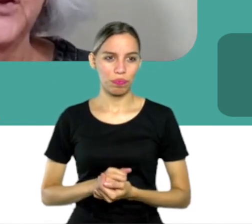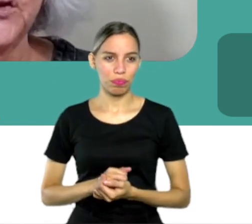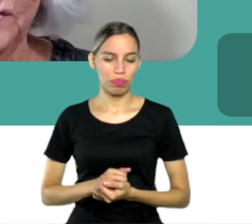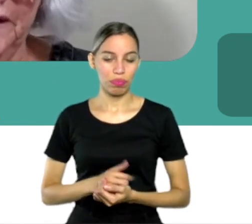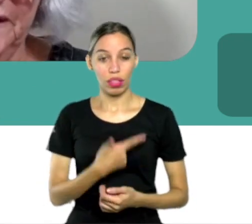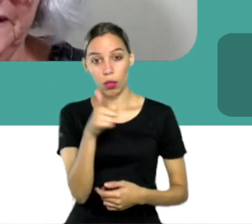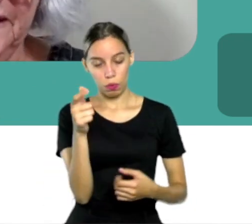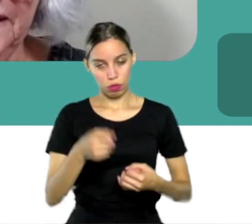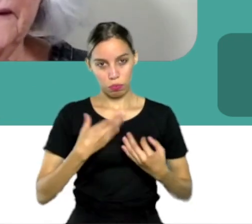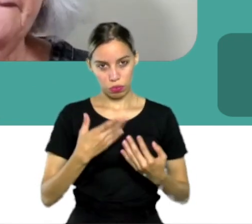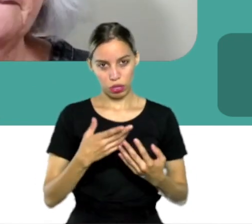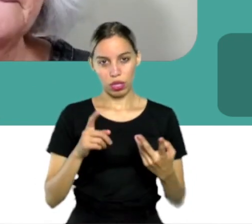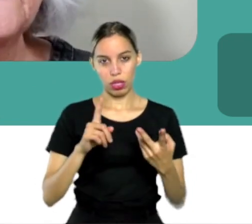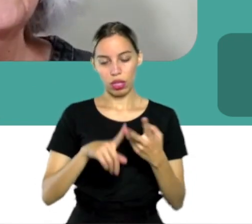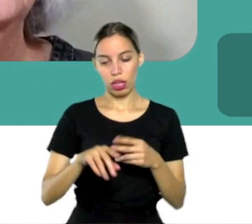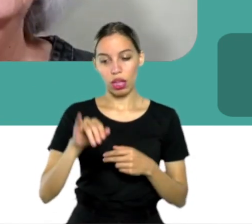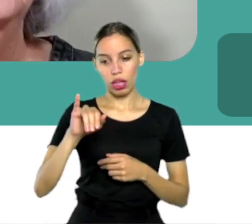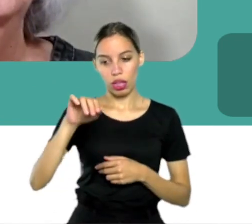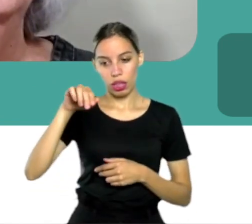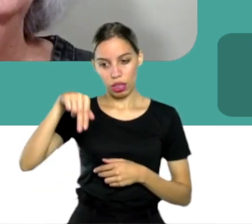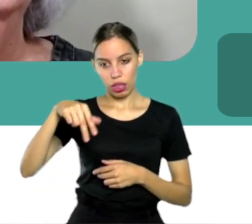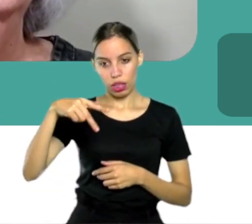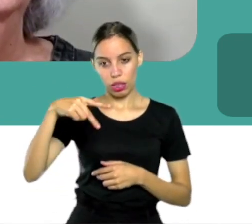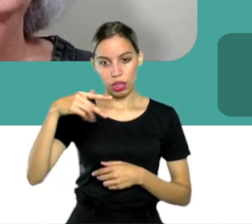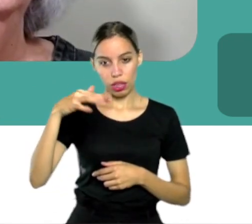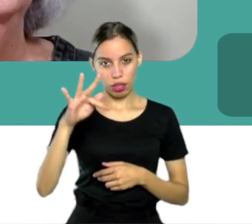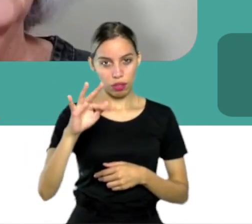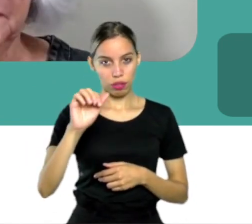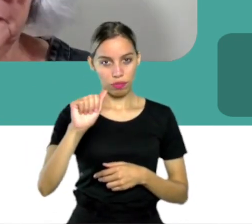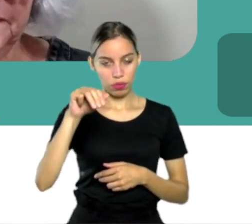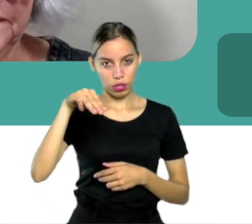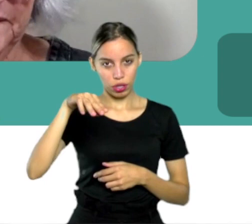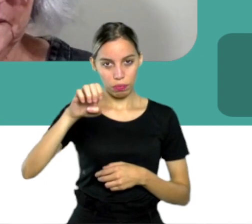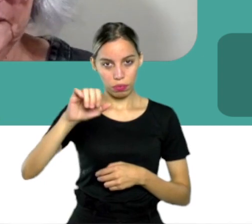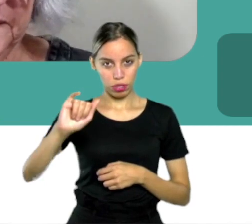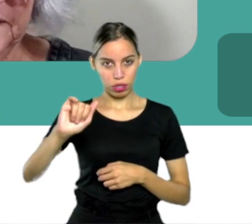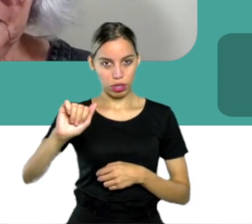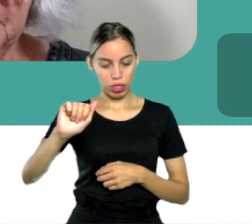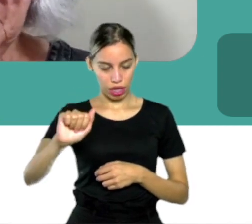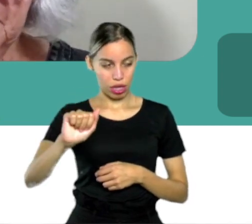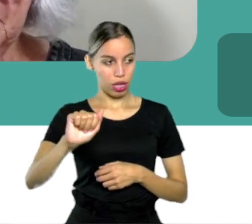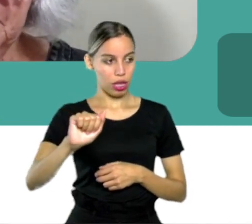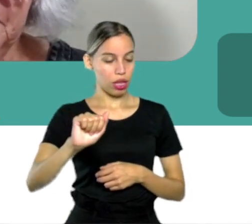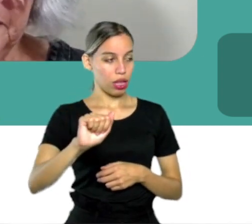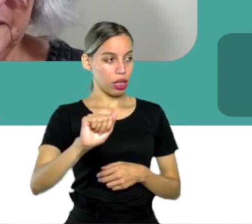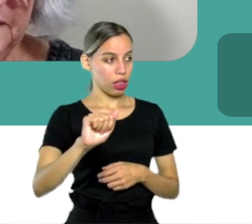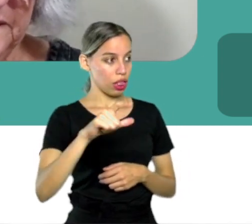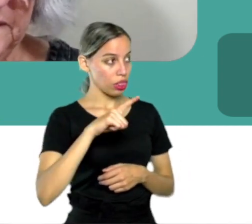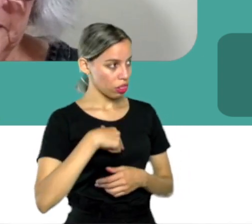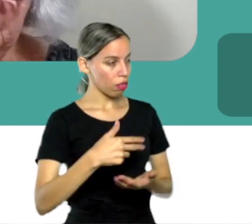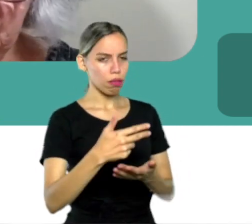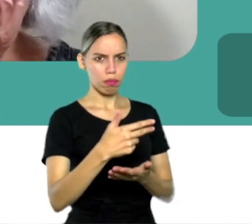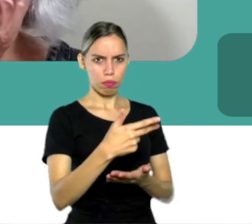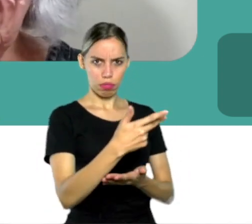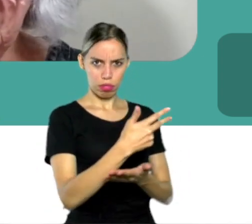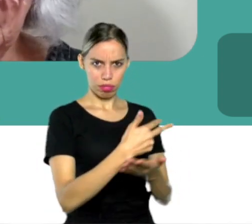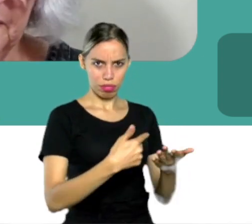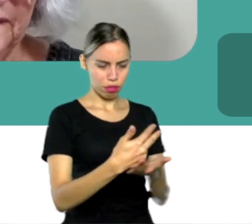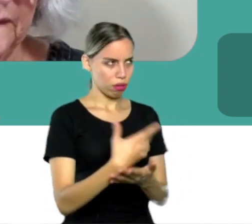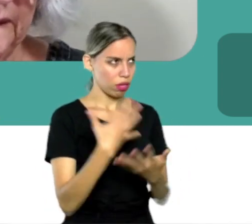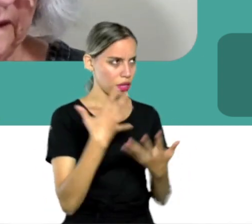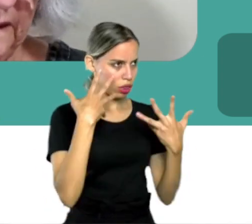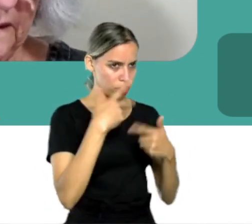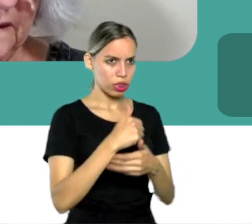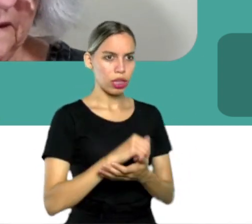Eu estou mostrando ele aqui, e no Infâmia tem uma ilustração da Silvana de Menezes, que cuida do livro todo, né, como